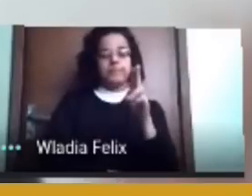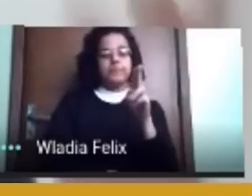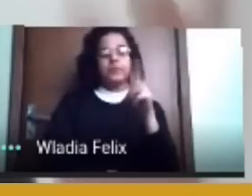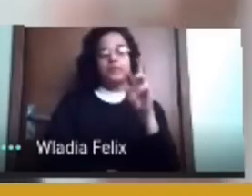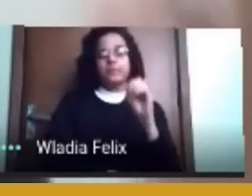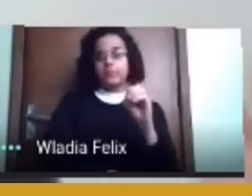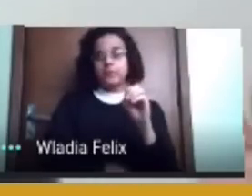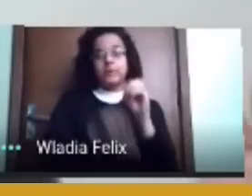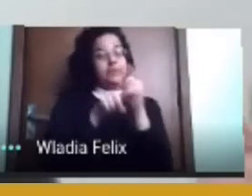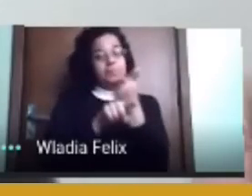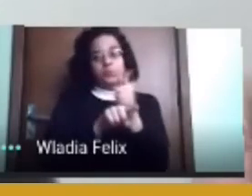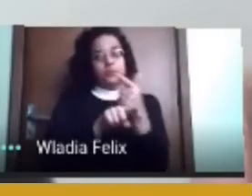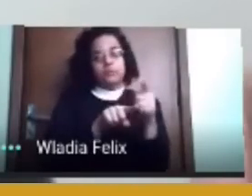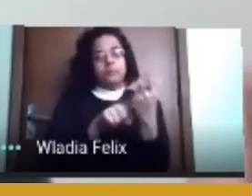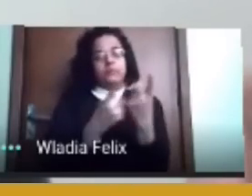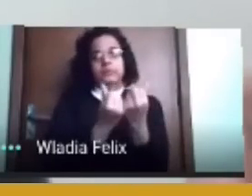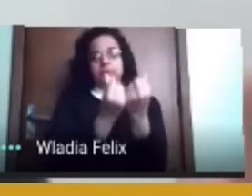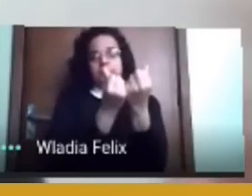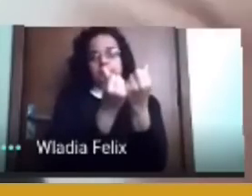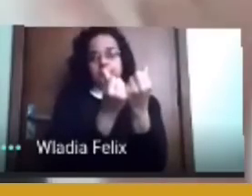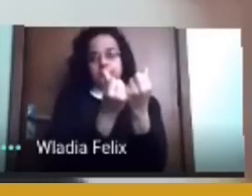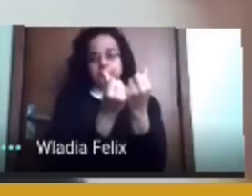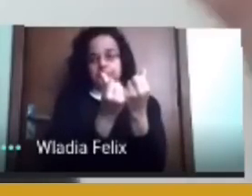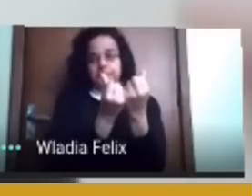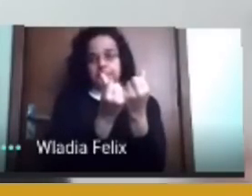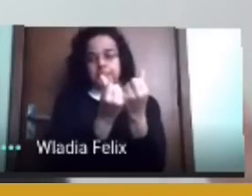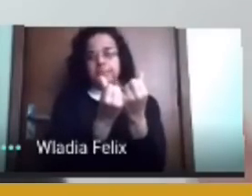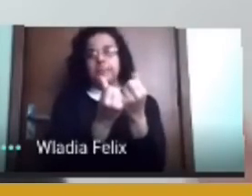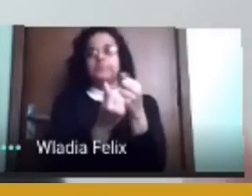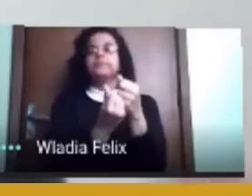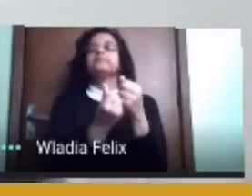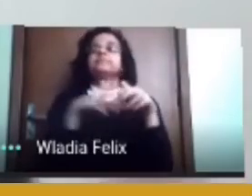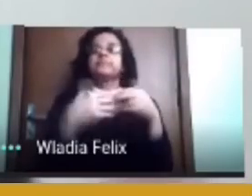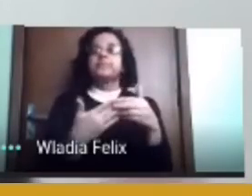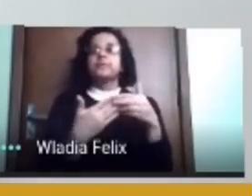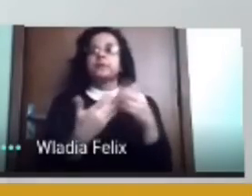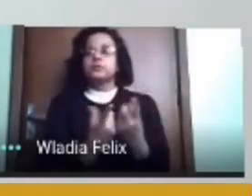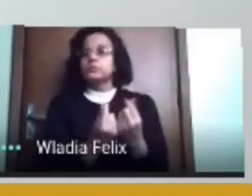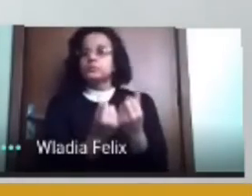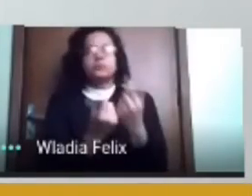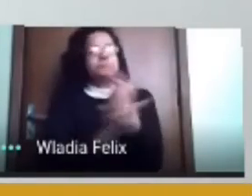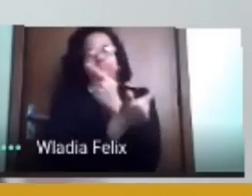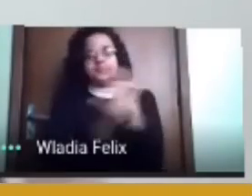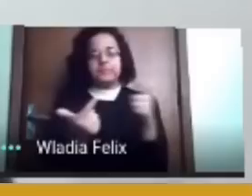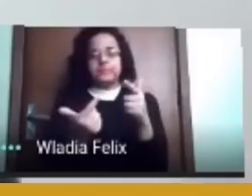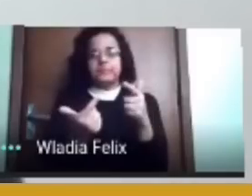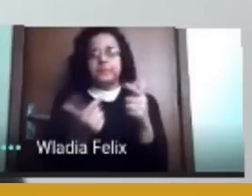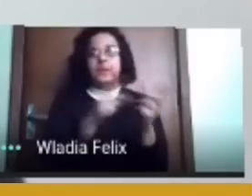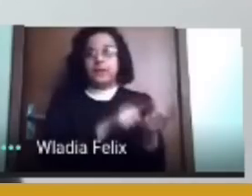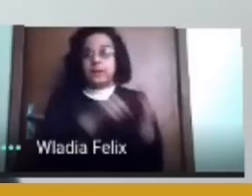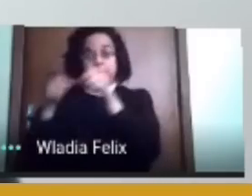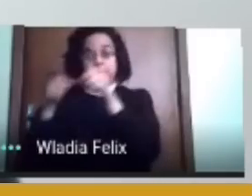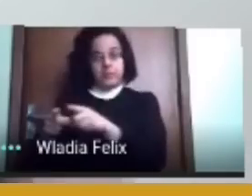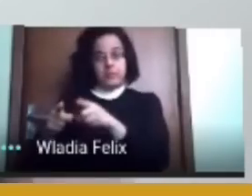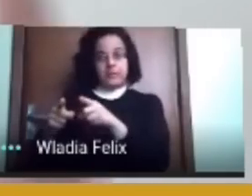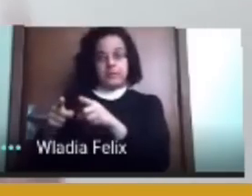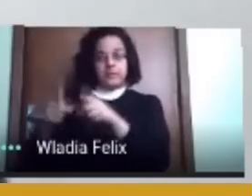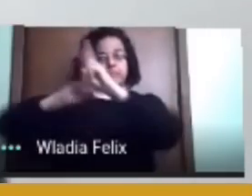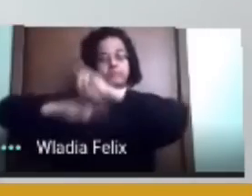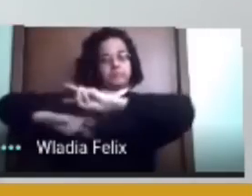do lucro, certo? O dinheiro envolvendo. O segundo, que é a exploração sexual, já